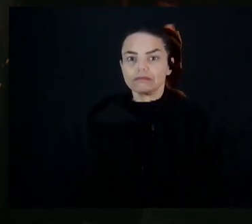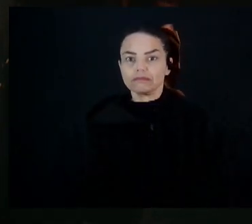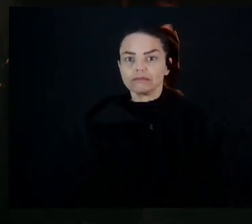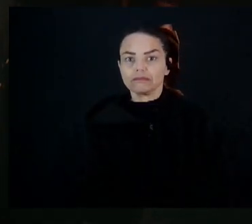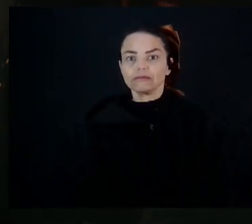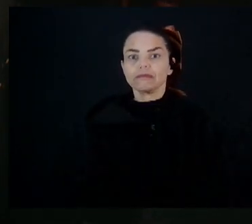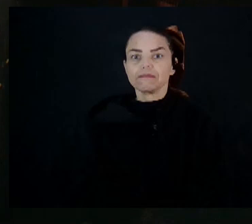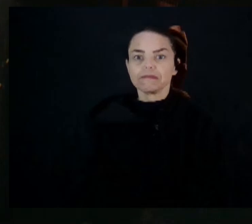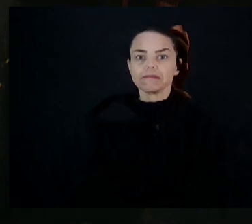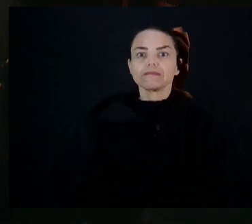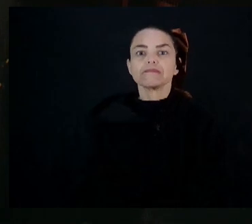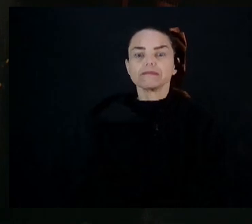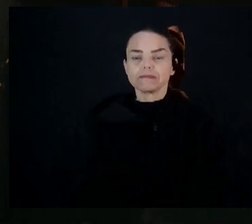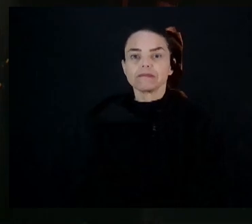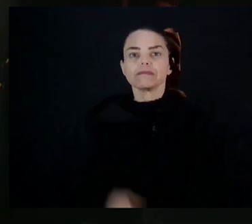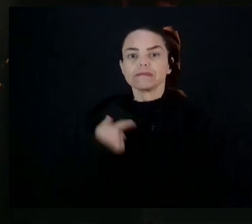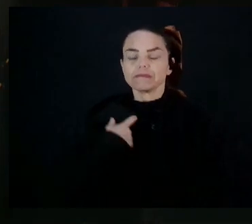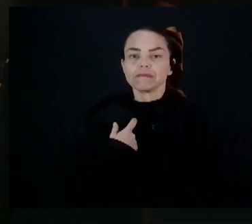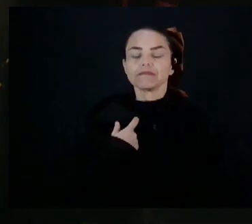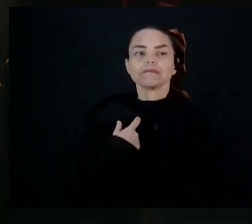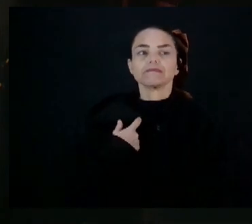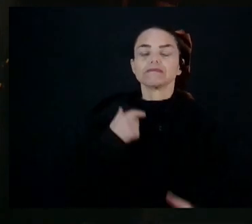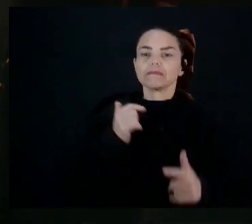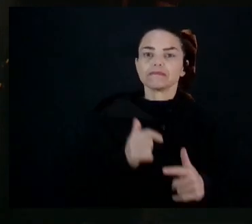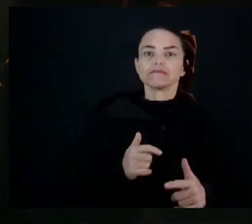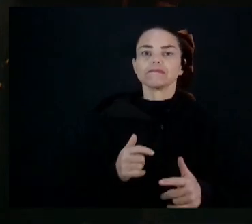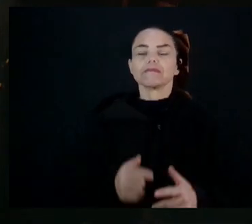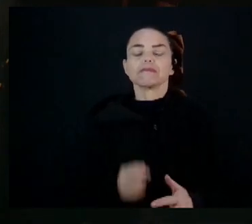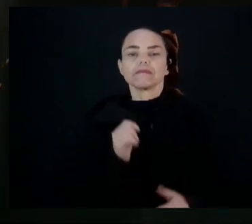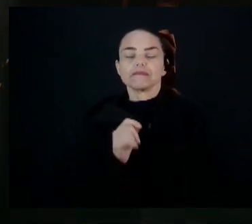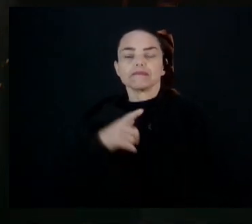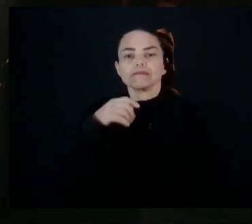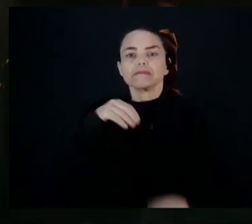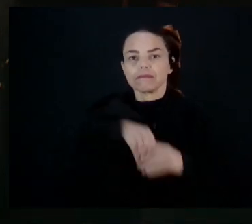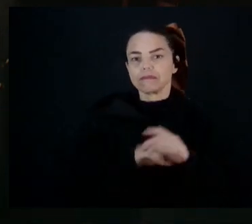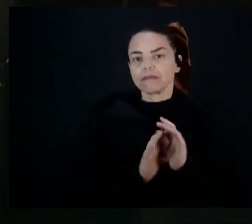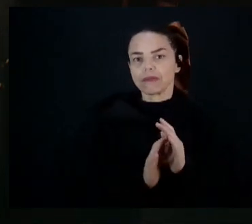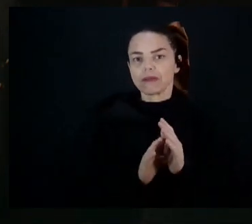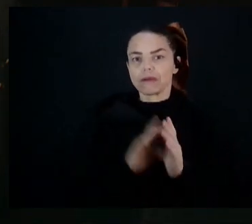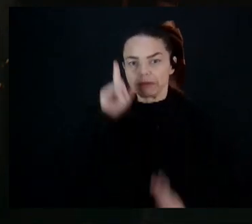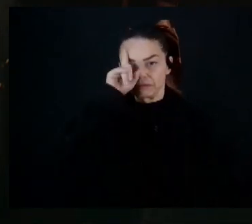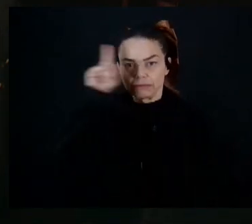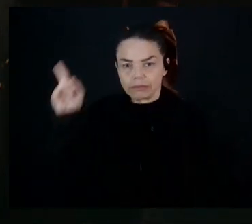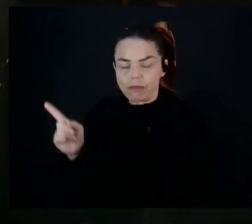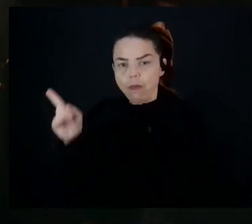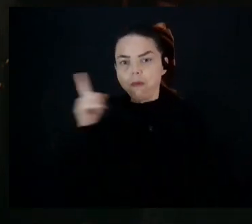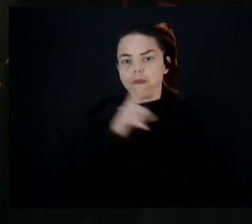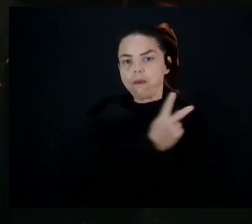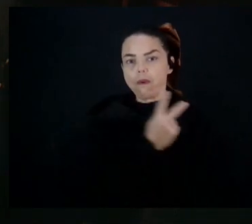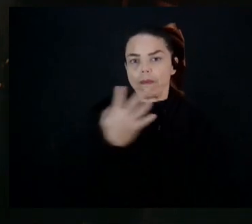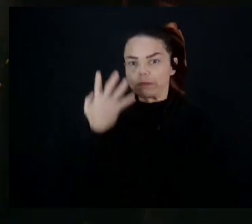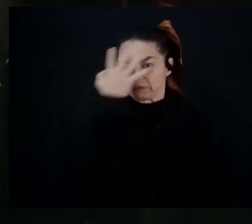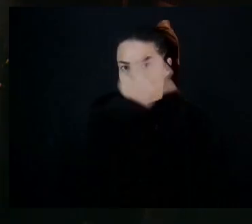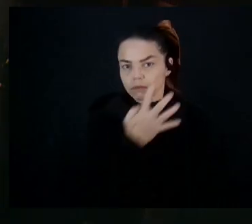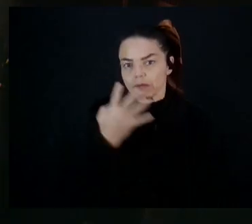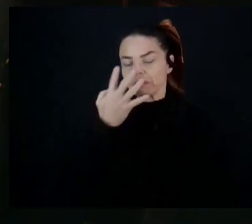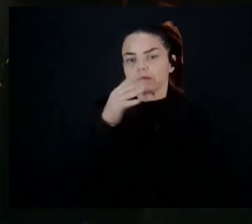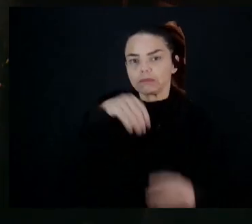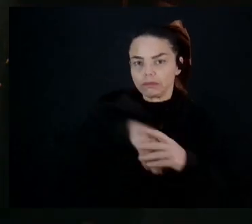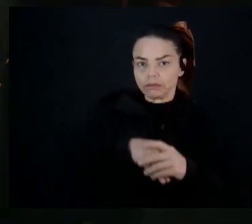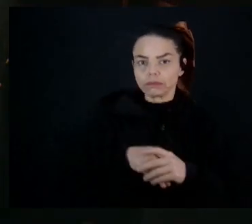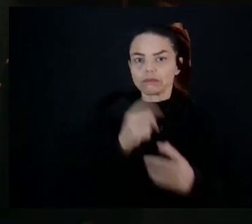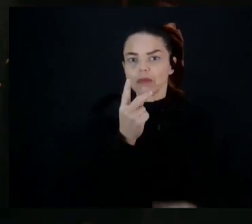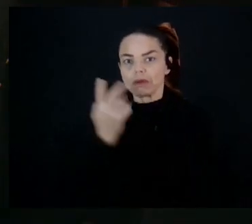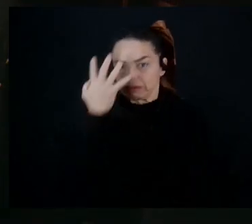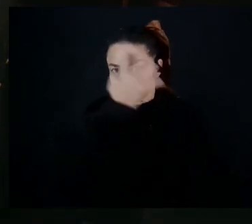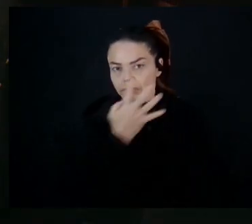um ócio criativo dentro do nosso dia, que tem 24 horas, mas dentro dessas 24 horas